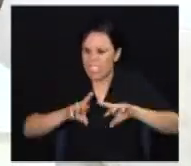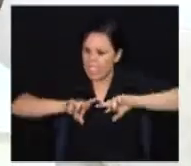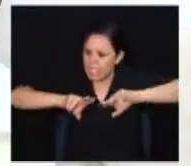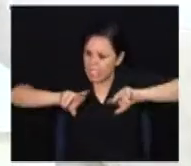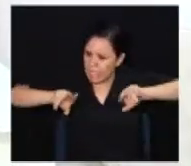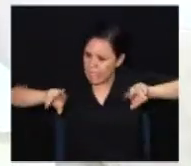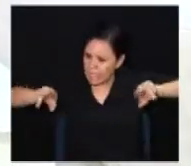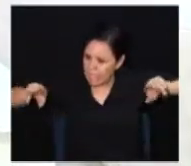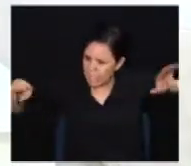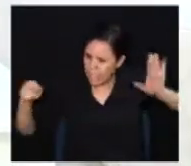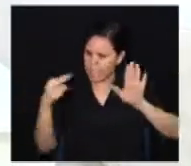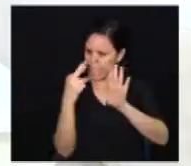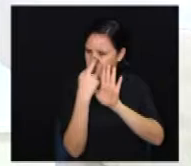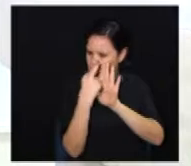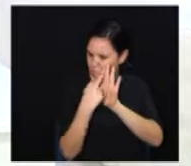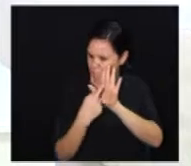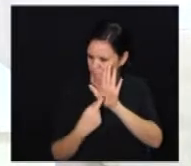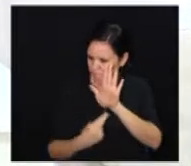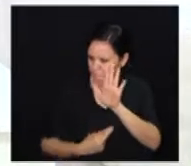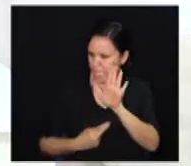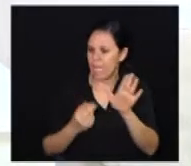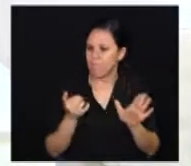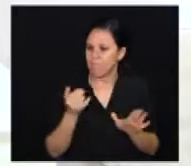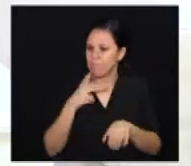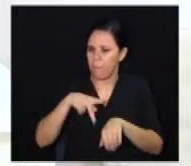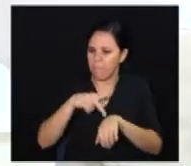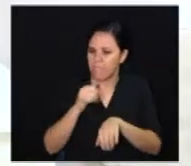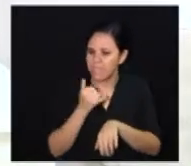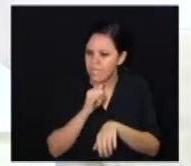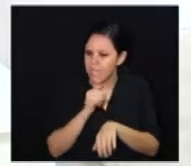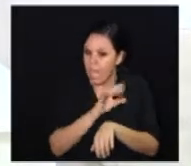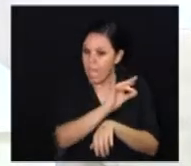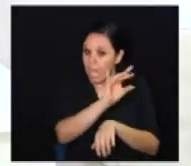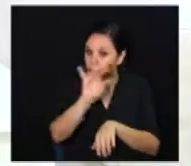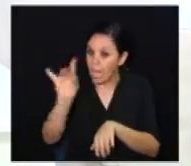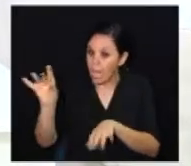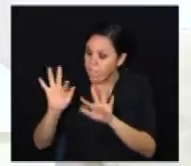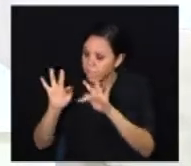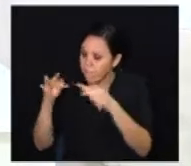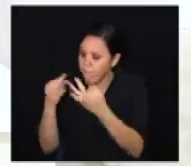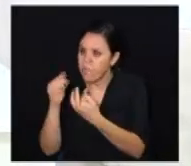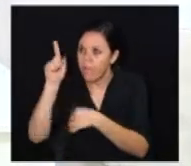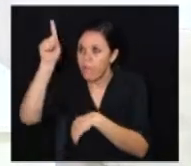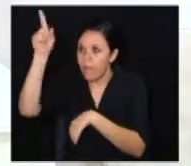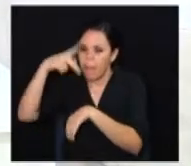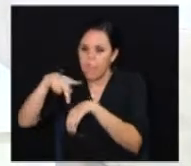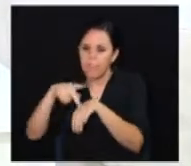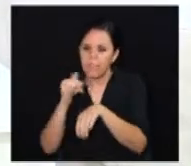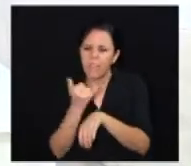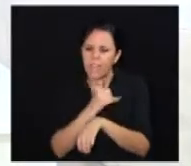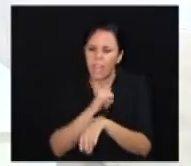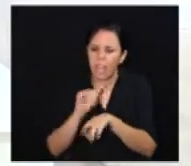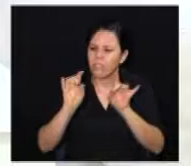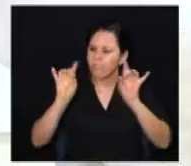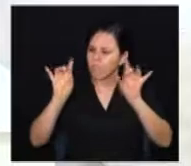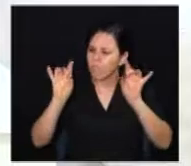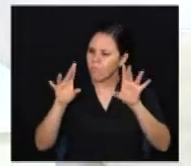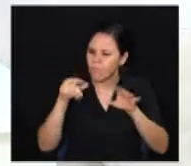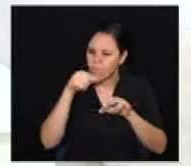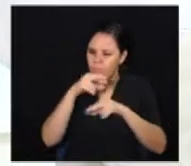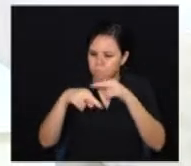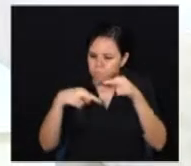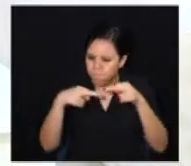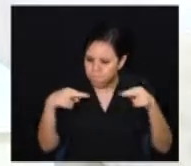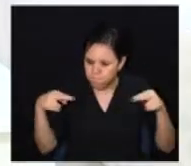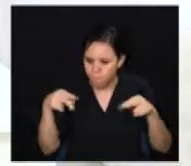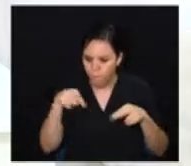diversas receitas de massas italianas, né? Cada família, vamos dizer assim, cada região da Itália tem uma peculiaridade na sua massa.